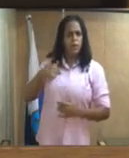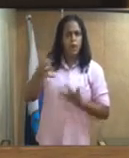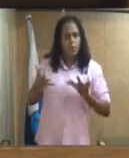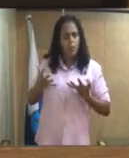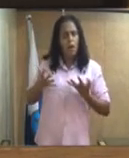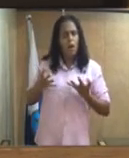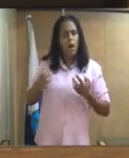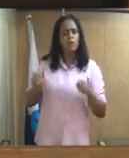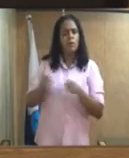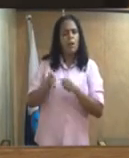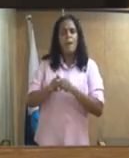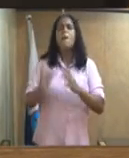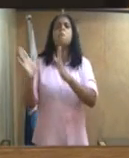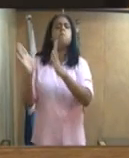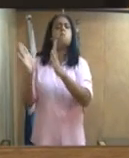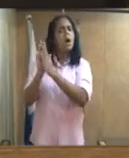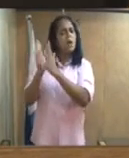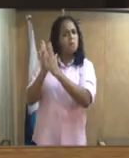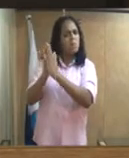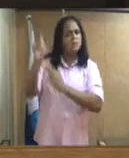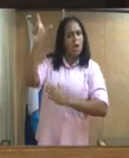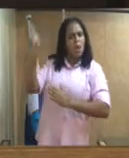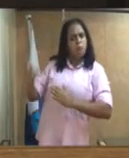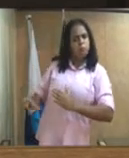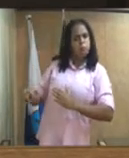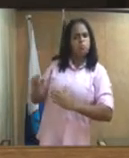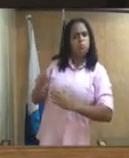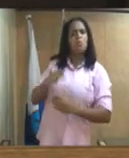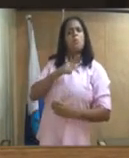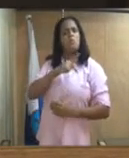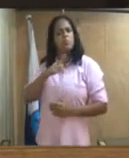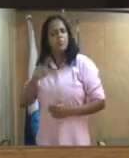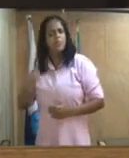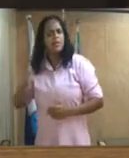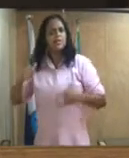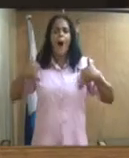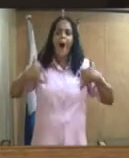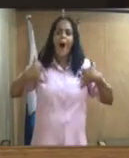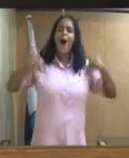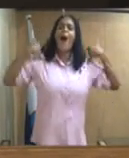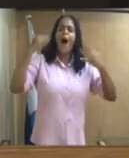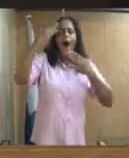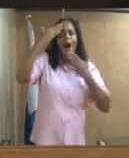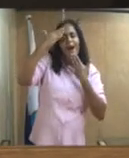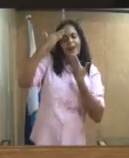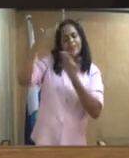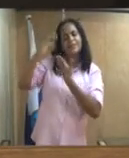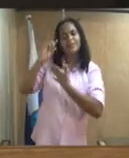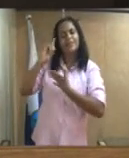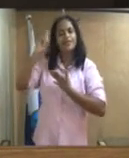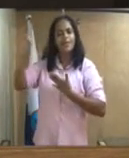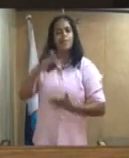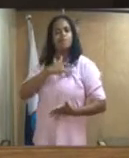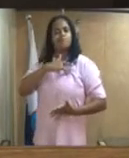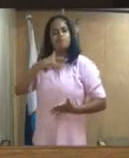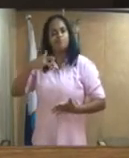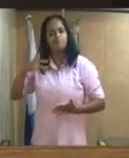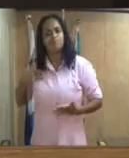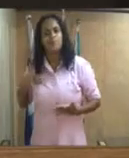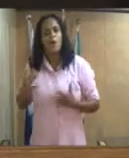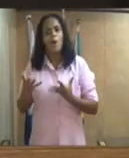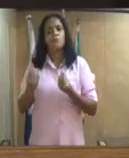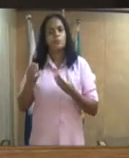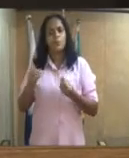parabenizar a Vossa Excelência pela passagem de aniversário, agradecer a Deus pela sua saúde, que o senhor tenha muita saúde,